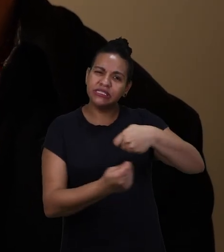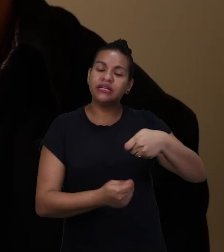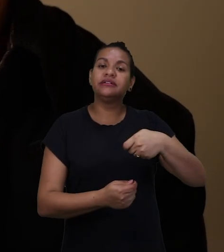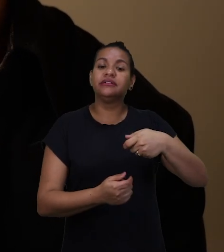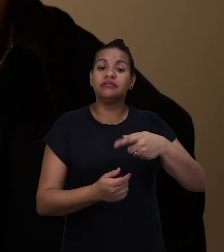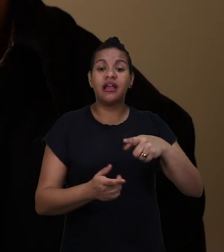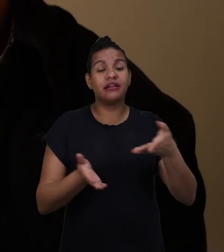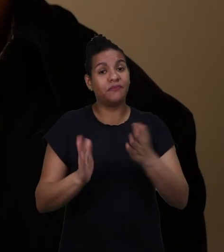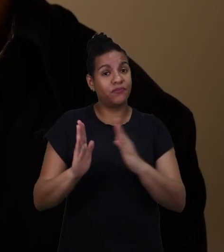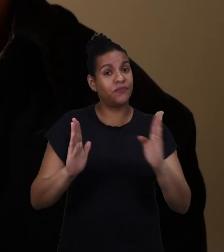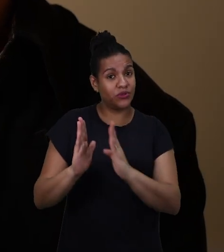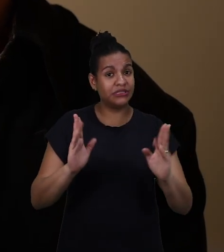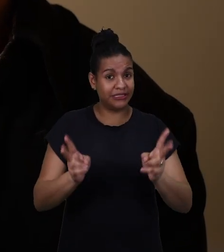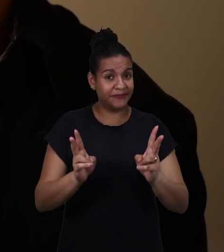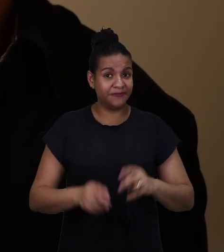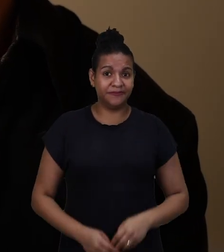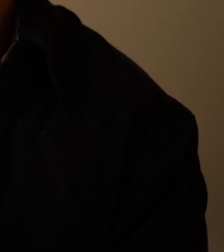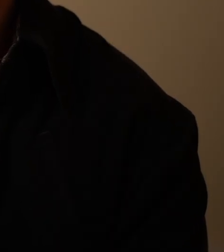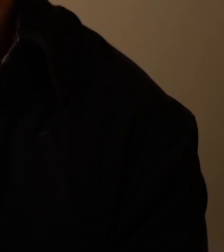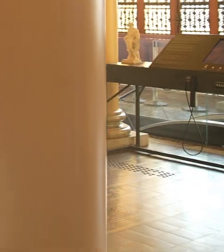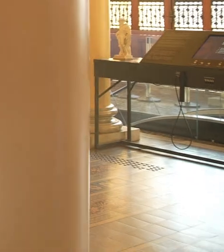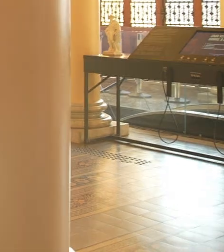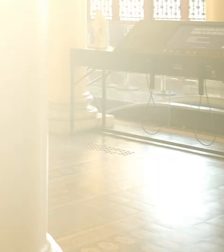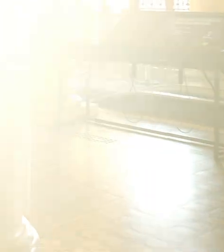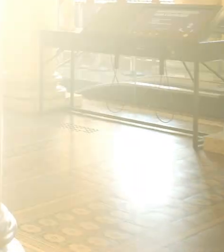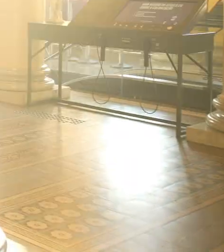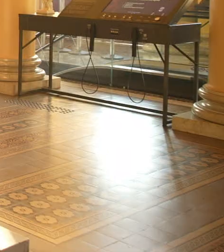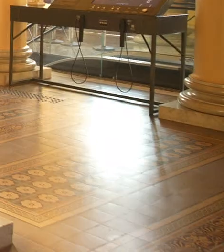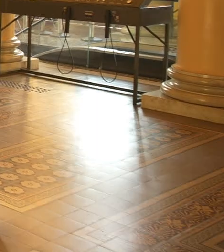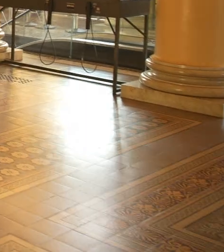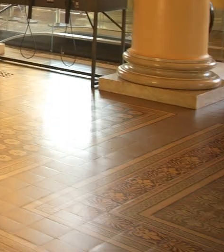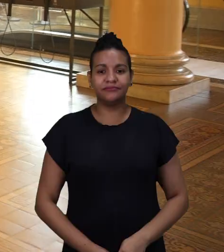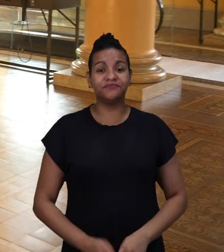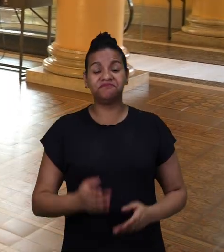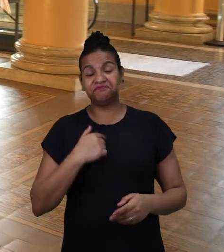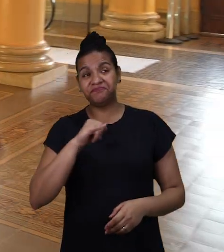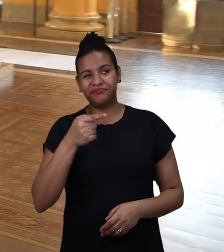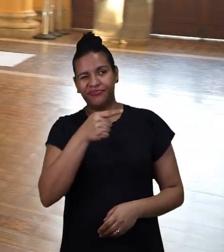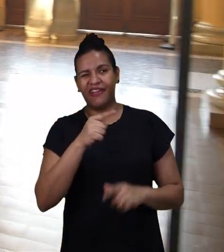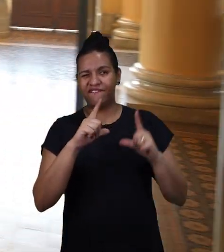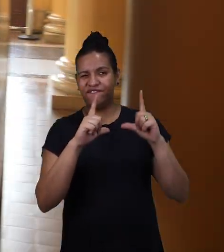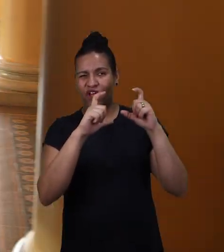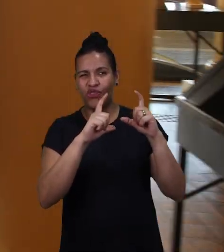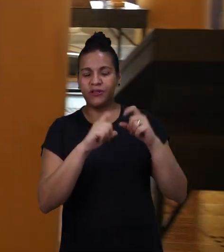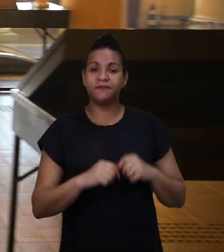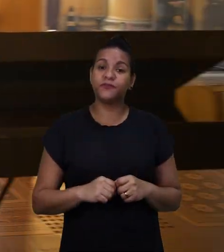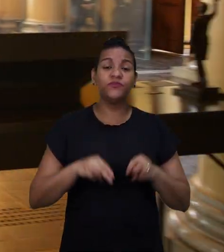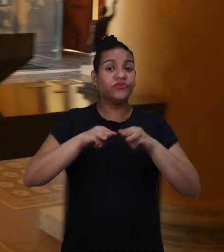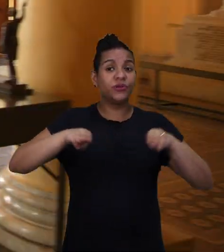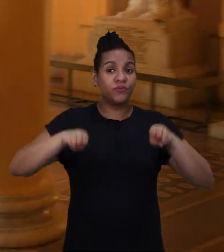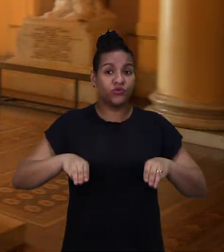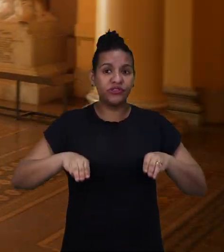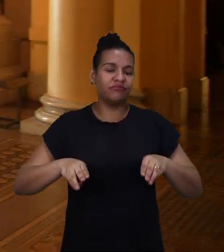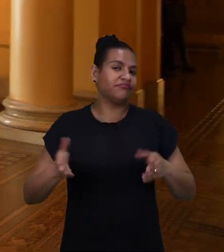de São Paulo, eu acho que também passa por esse processo. Preta caminha por um corredor. Vou fazer uma foto ali. Que